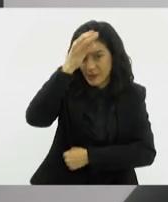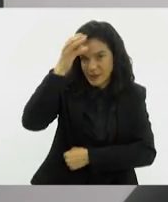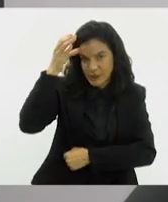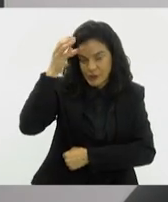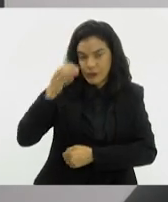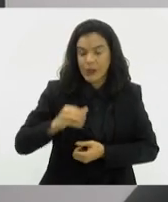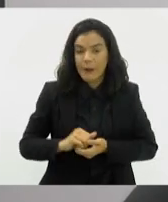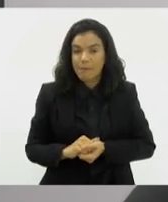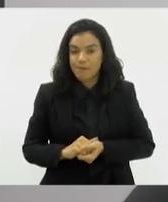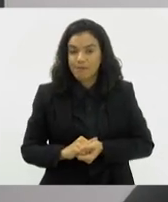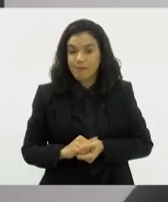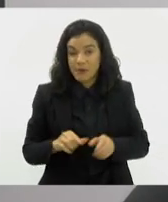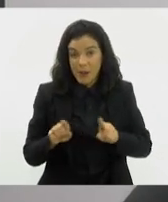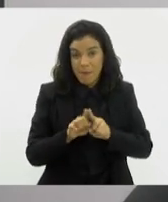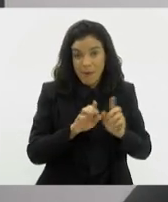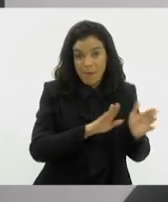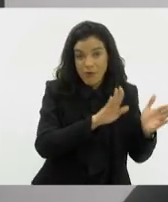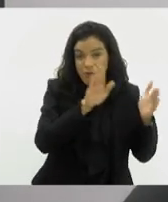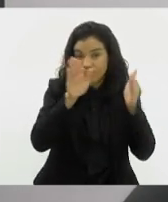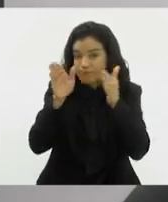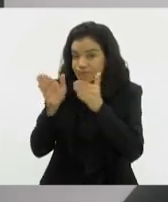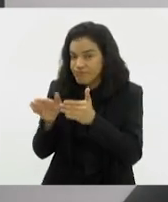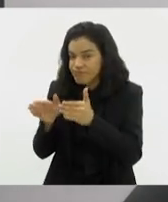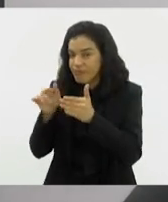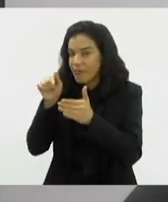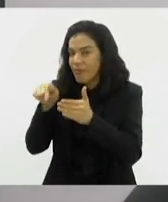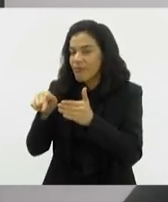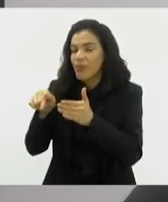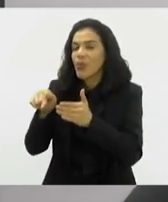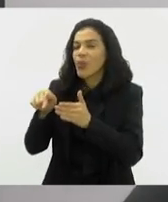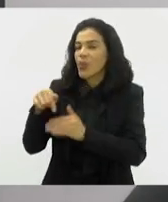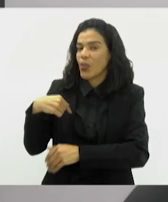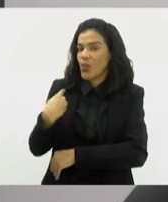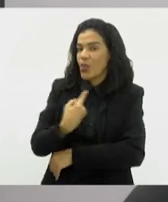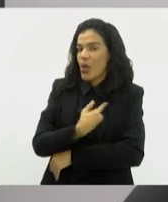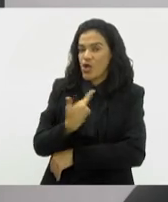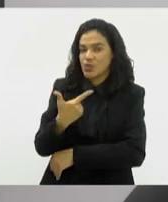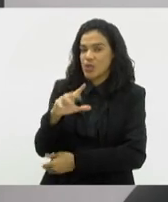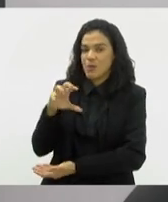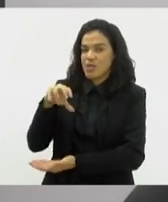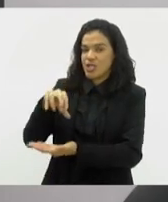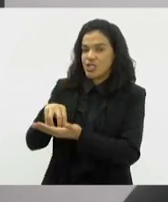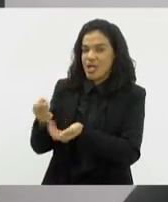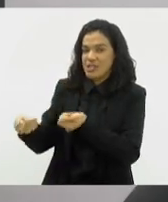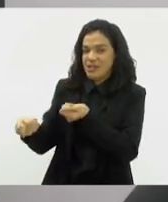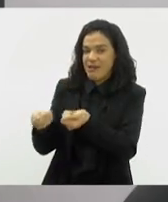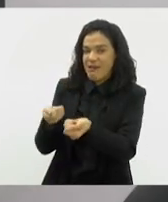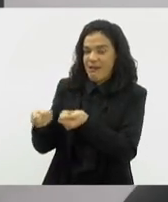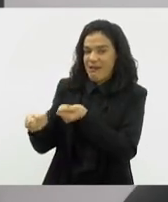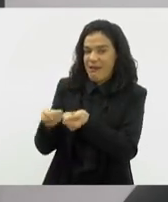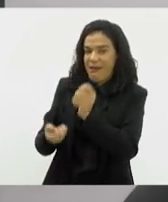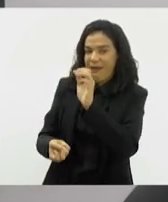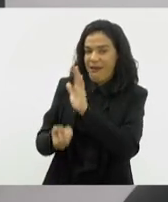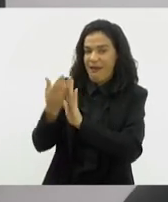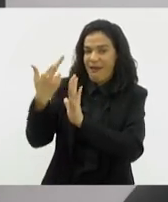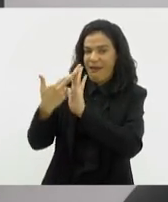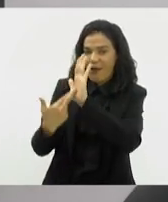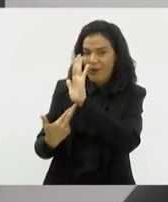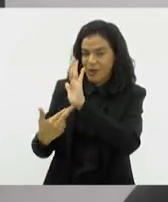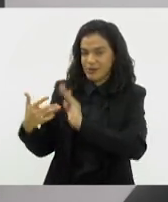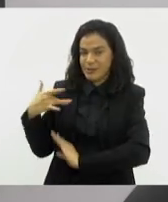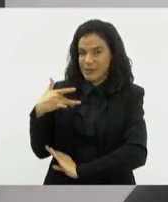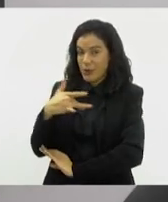De outra via, nós não temos agência reguladora de saúde estadual nem municipal,